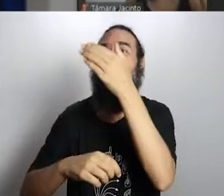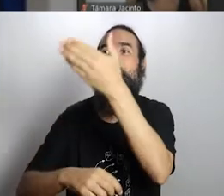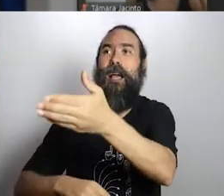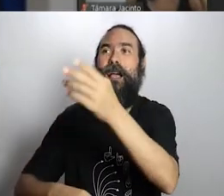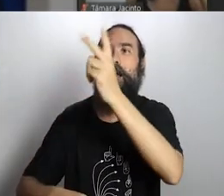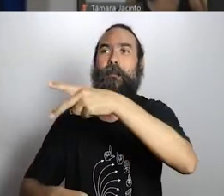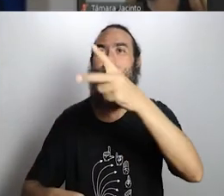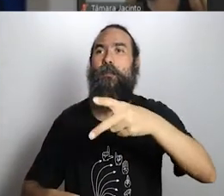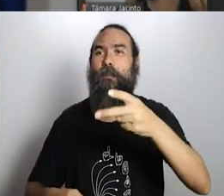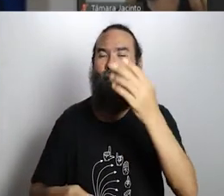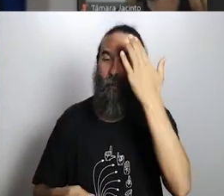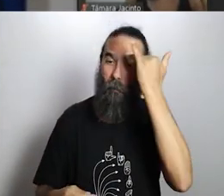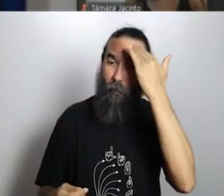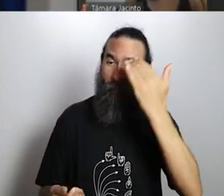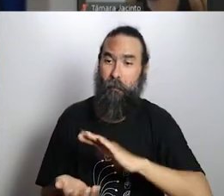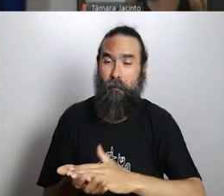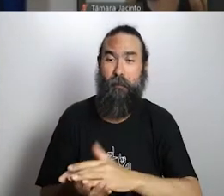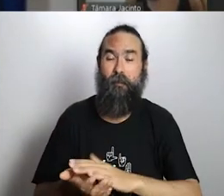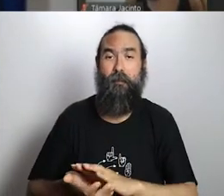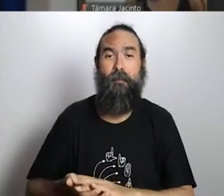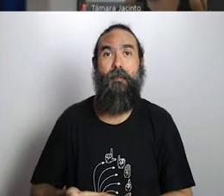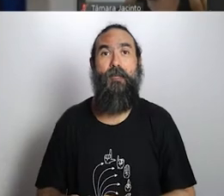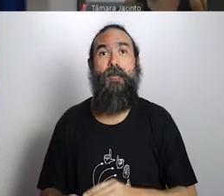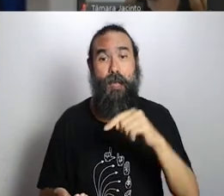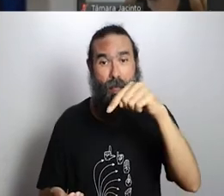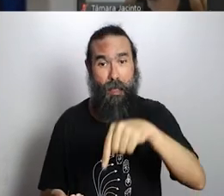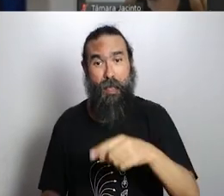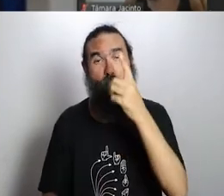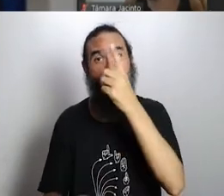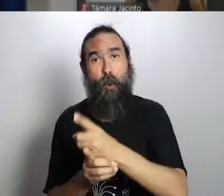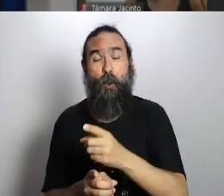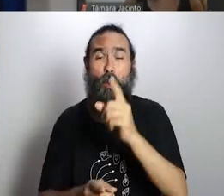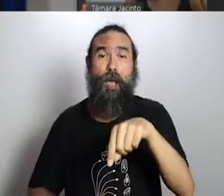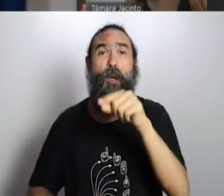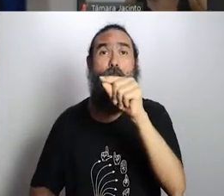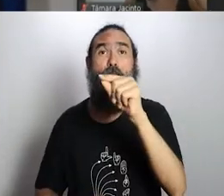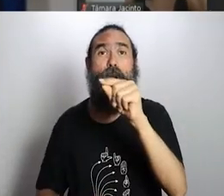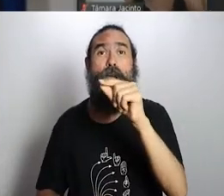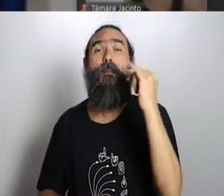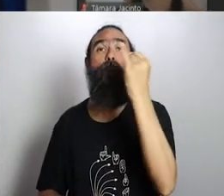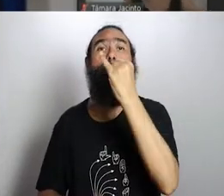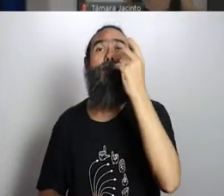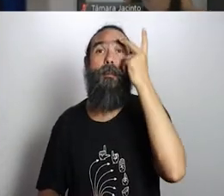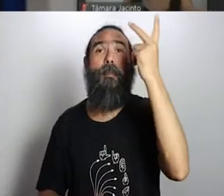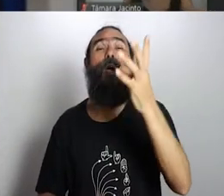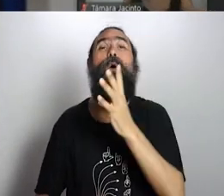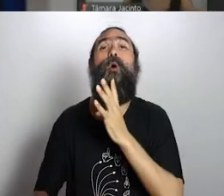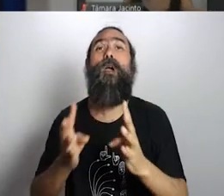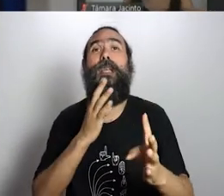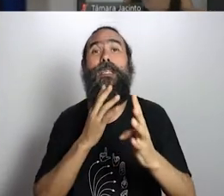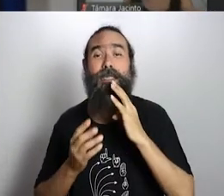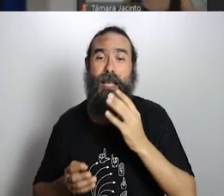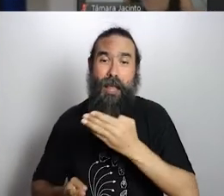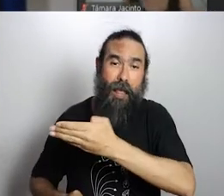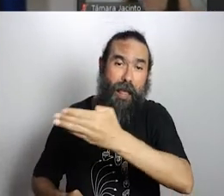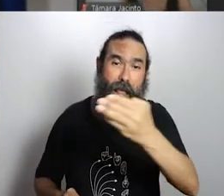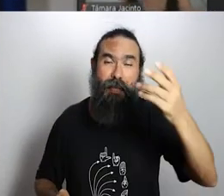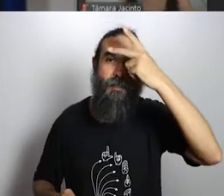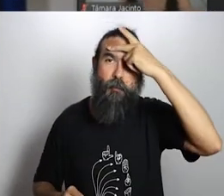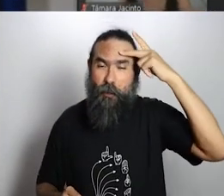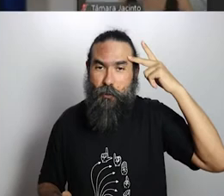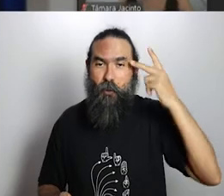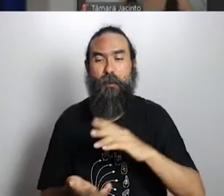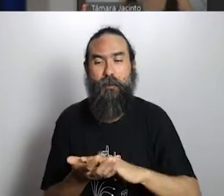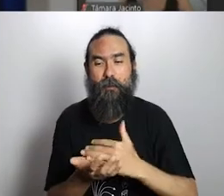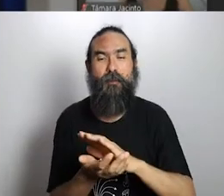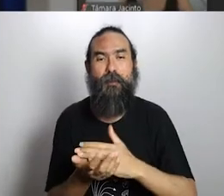o encontro está dando é principalmente de conhecer quem são esses mestres, não somente no palco, mas a visão que eles